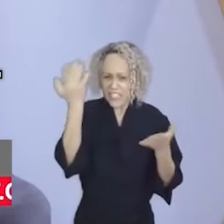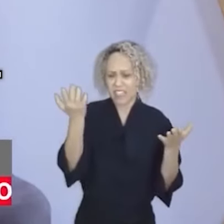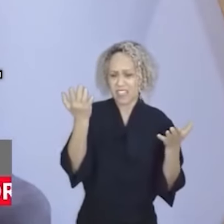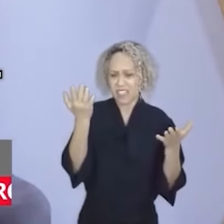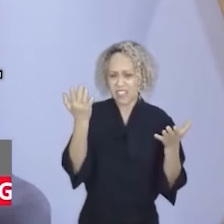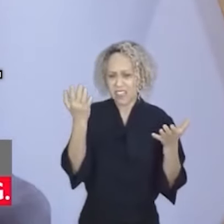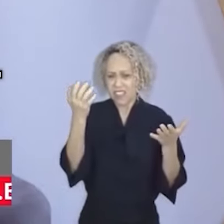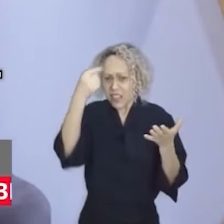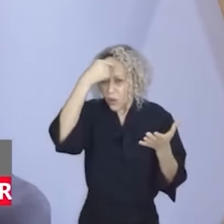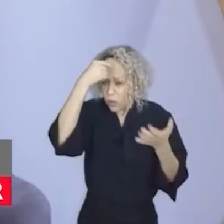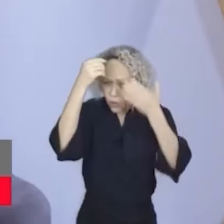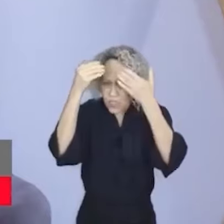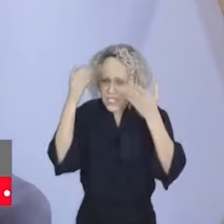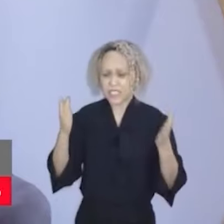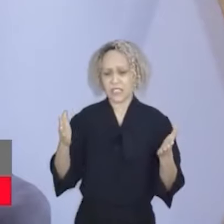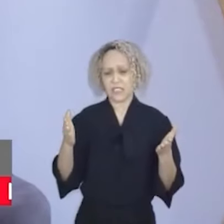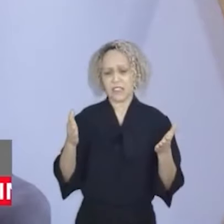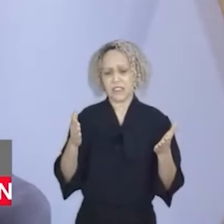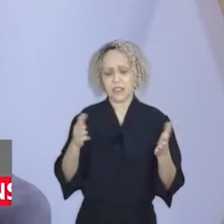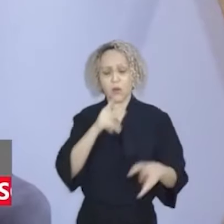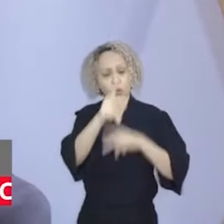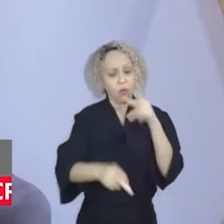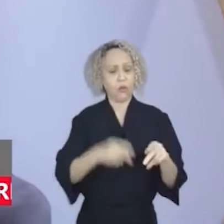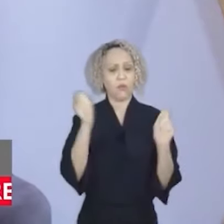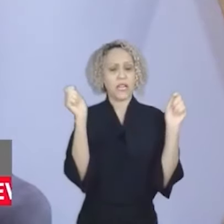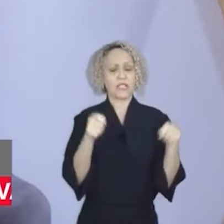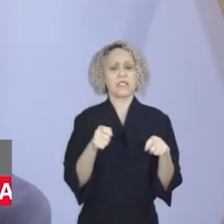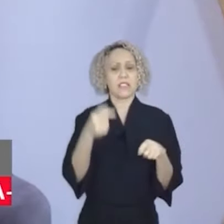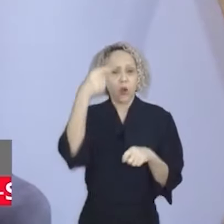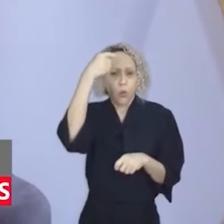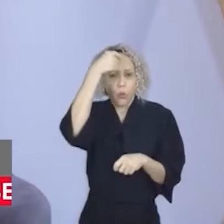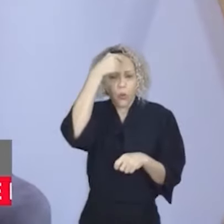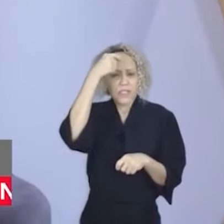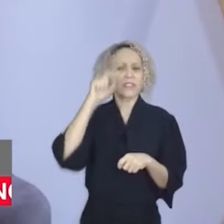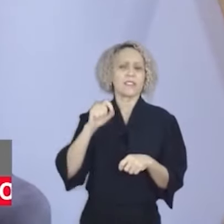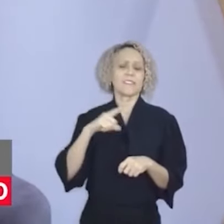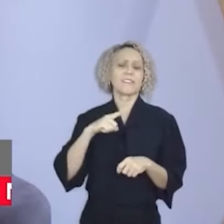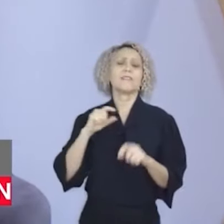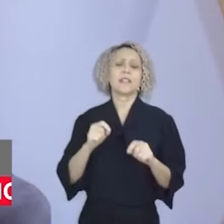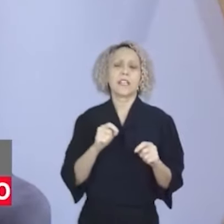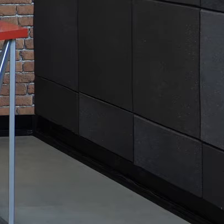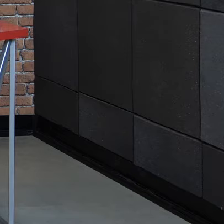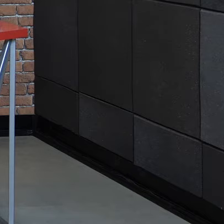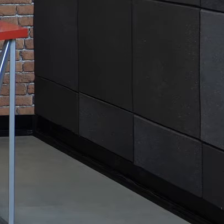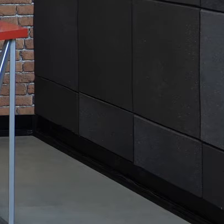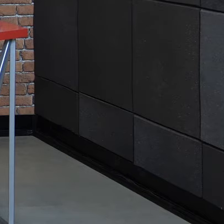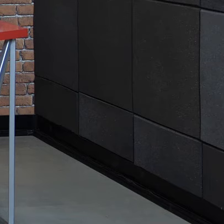população precisa se posicionar. Então essa é a expectativa, por isso os atos do dia